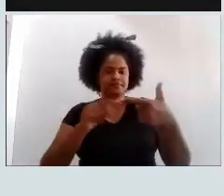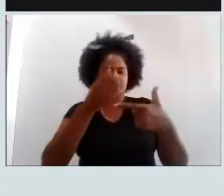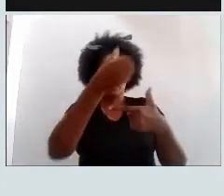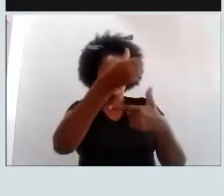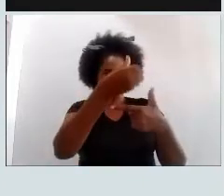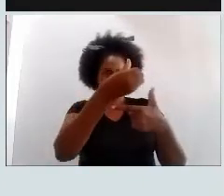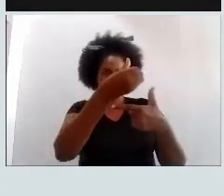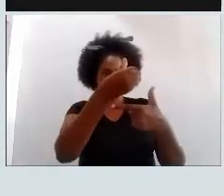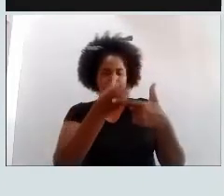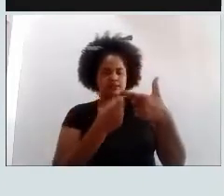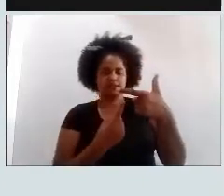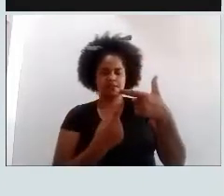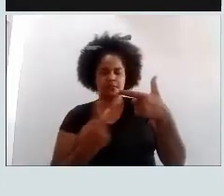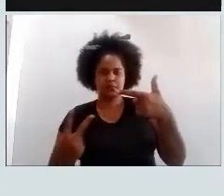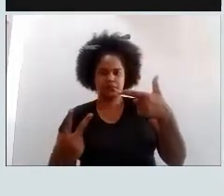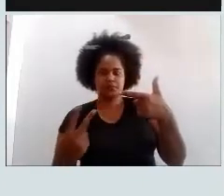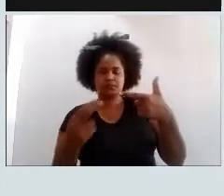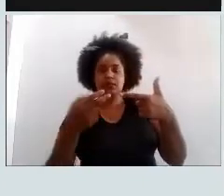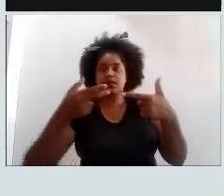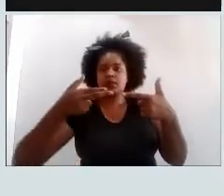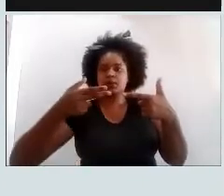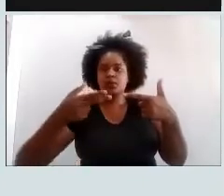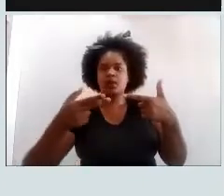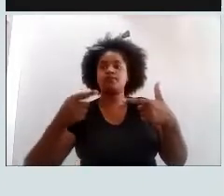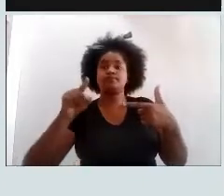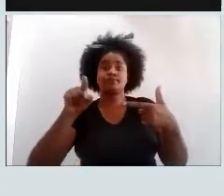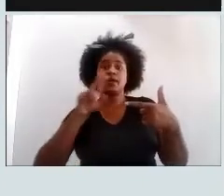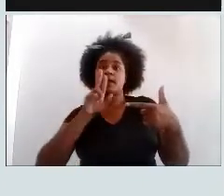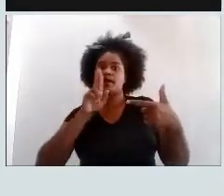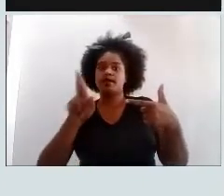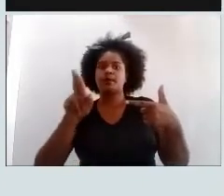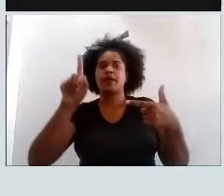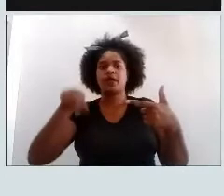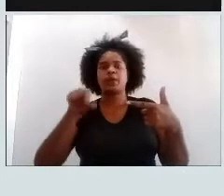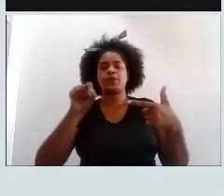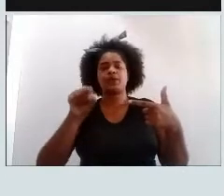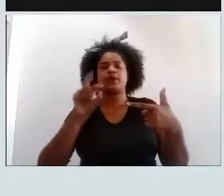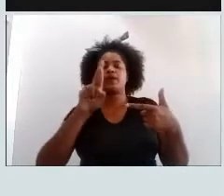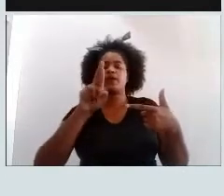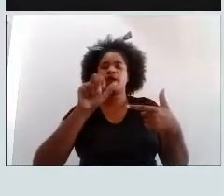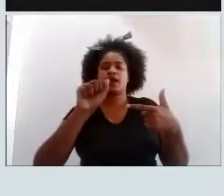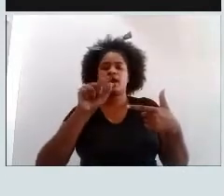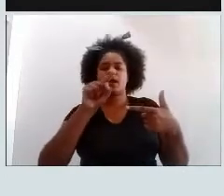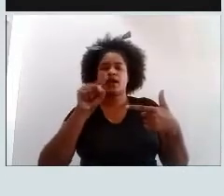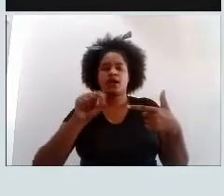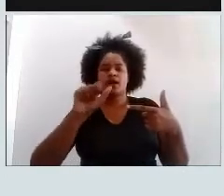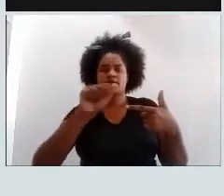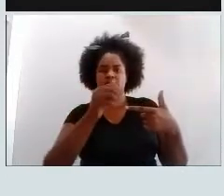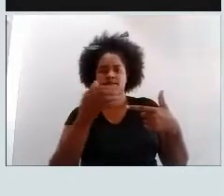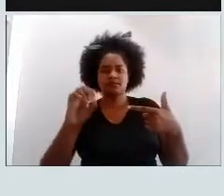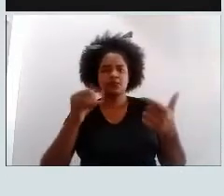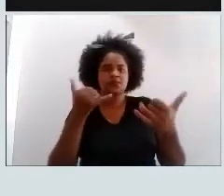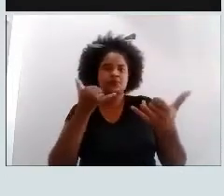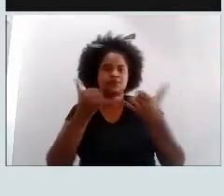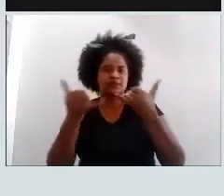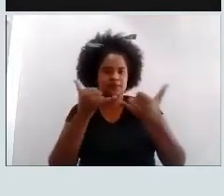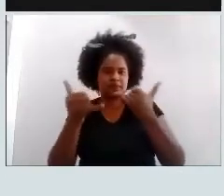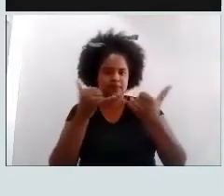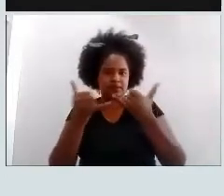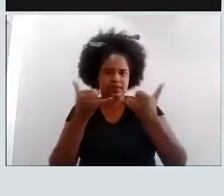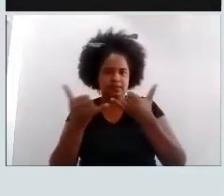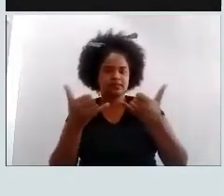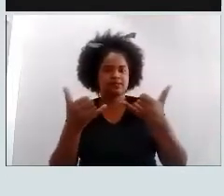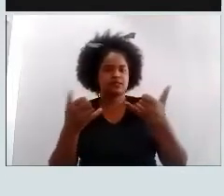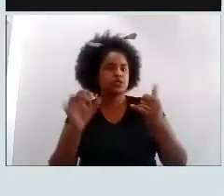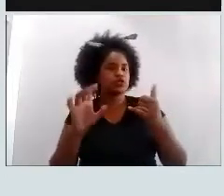razão de semelhança, que é chamado de K, entre essas duas figuras. Então, dividindo